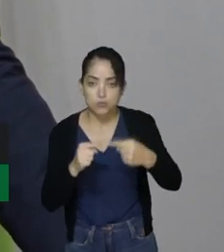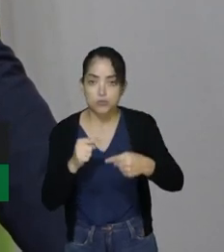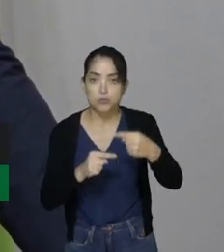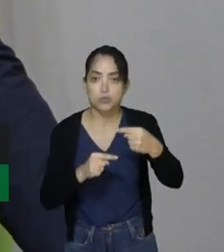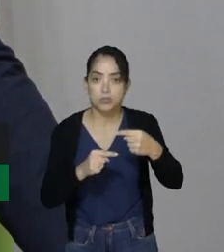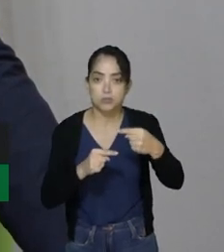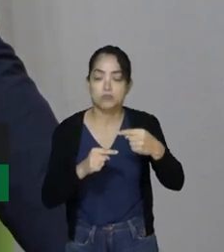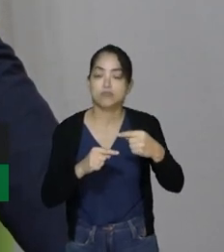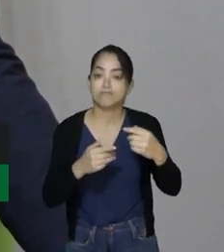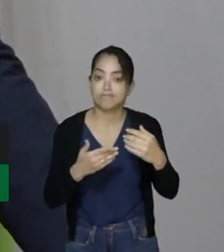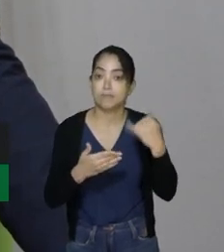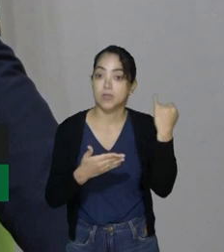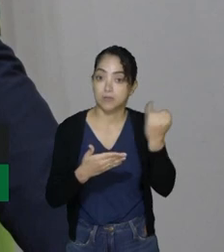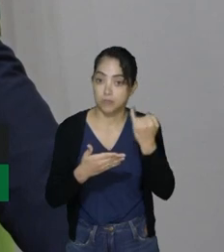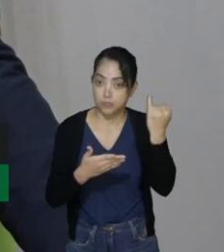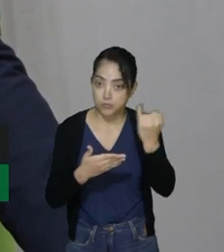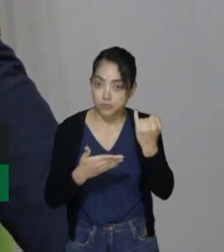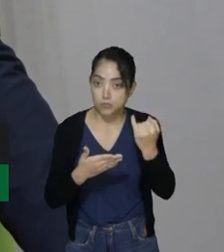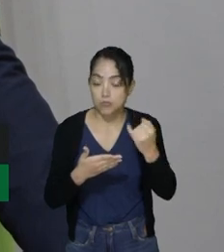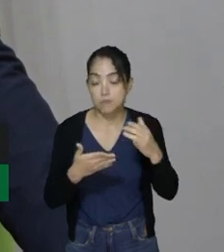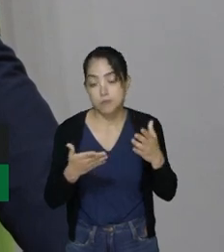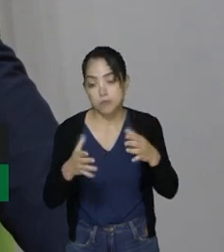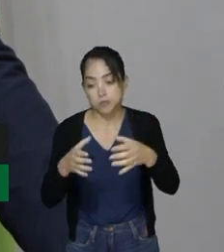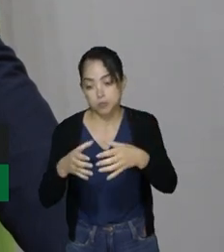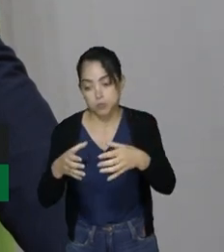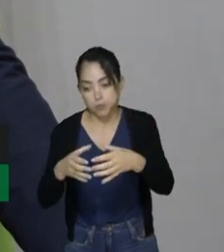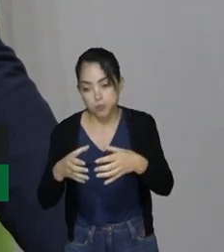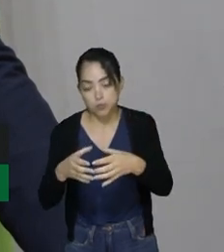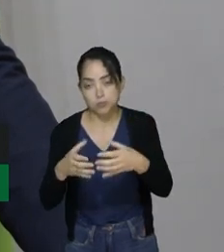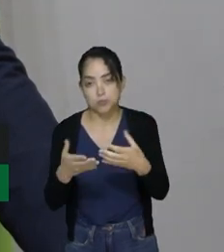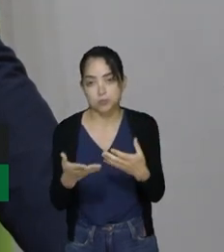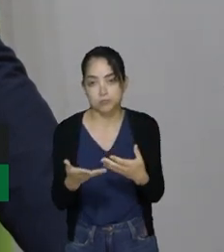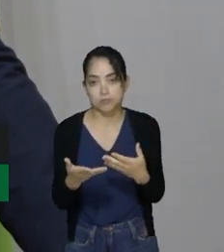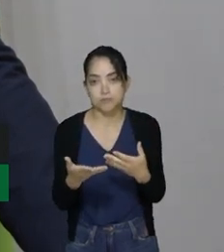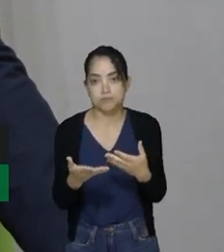grande importância, pelo menos para um grupo de pessoas, e isso a gente não pode